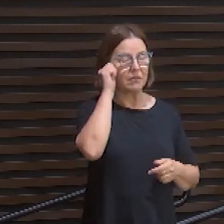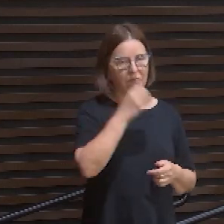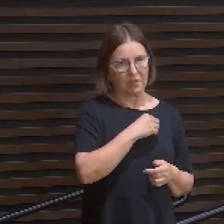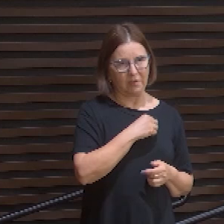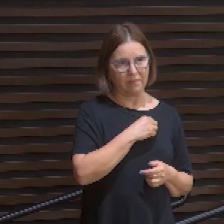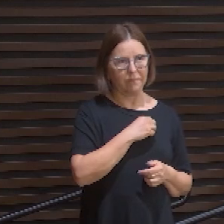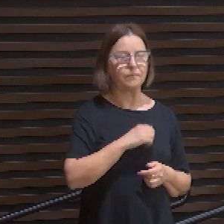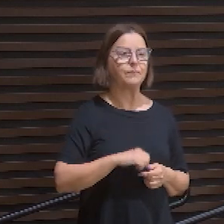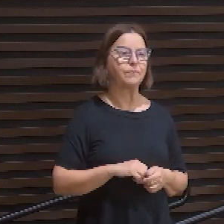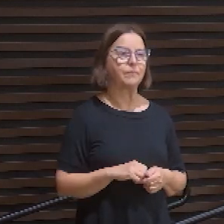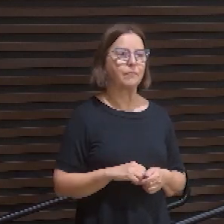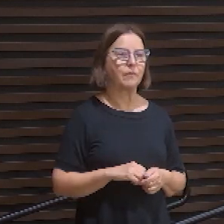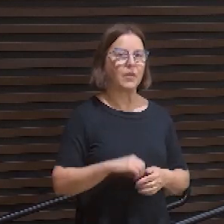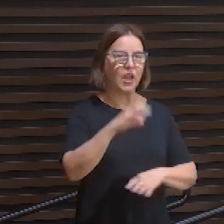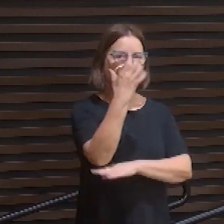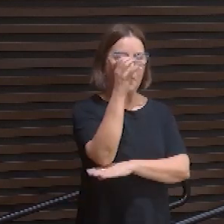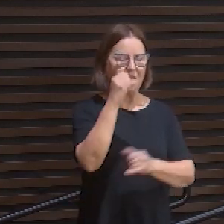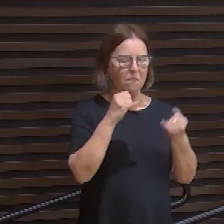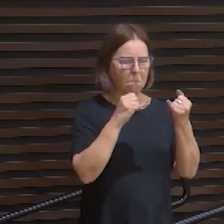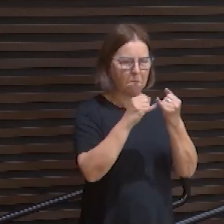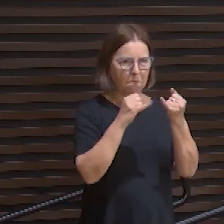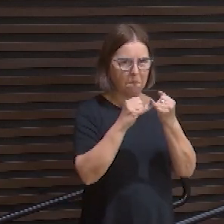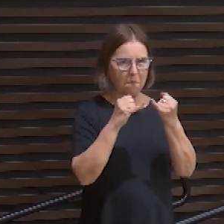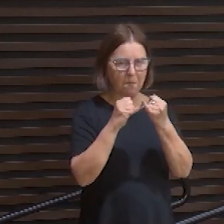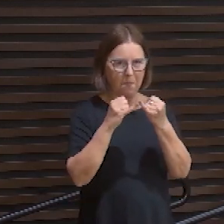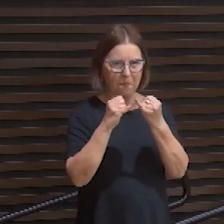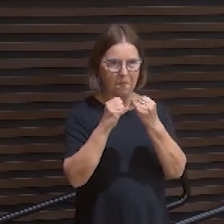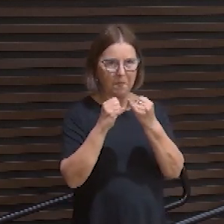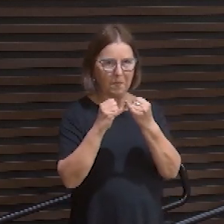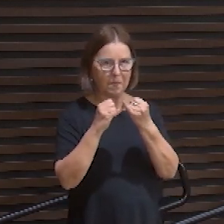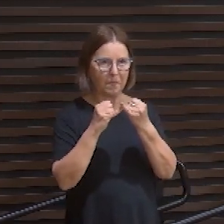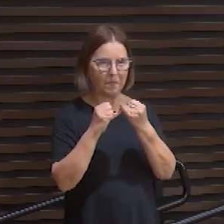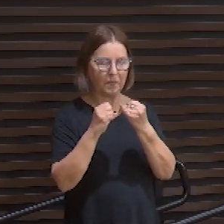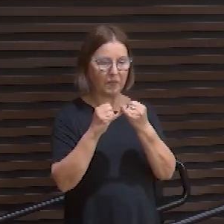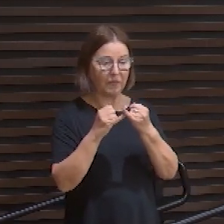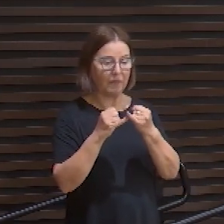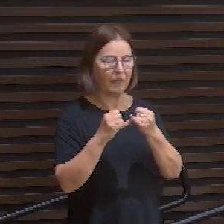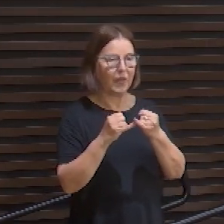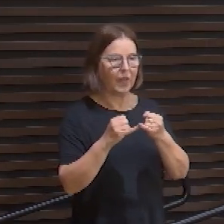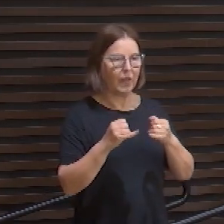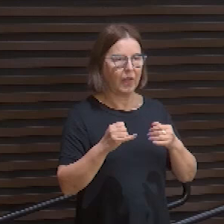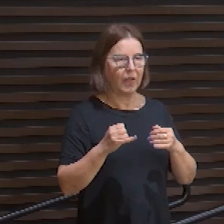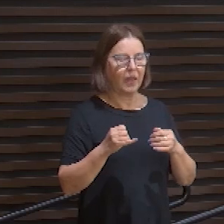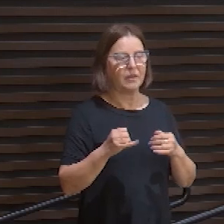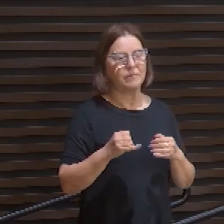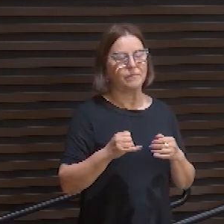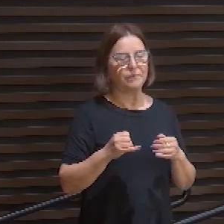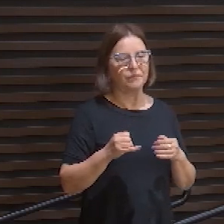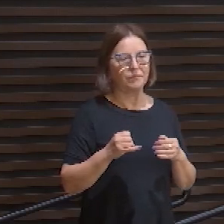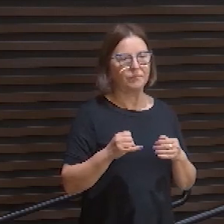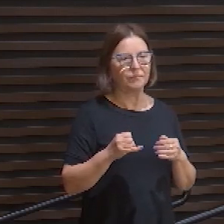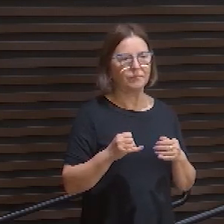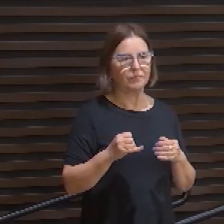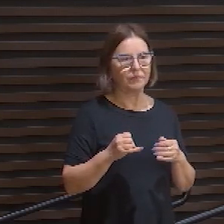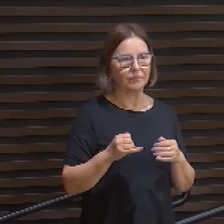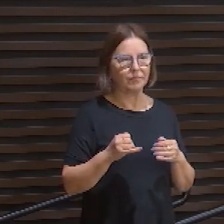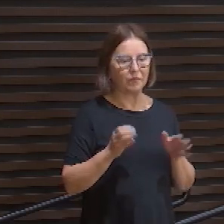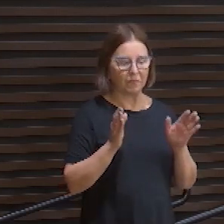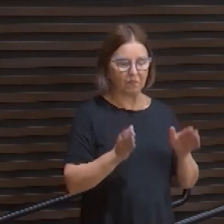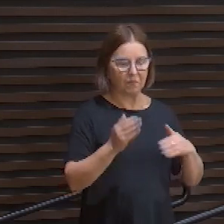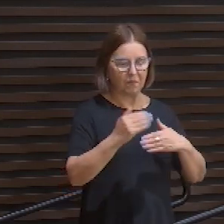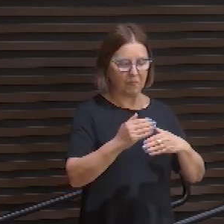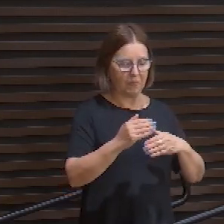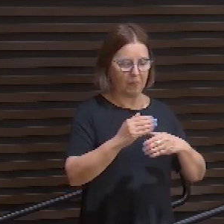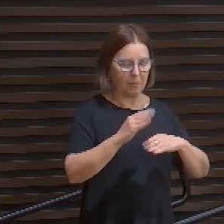Uma árvore de espinho, coberta de ouro por dentro e por